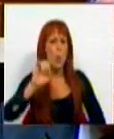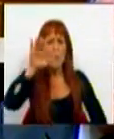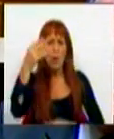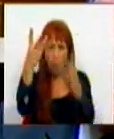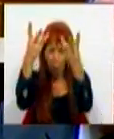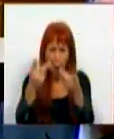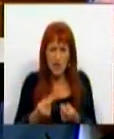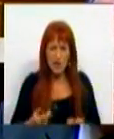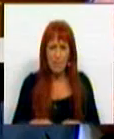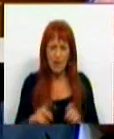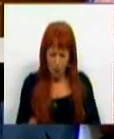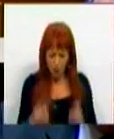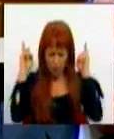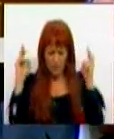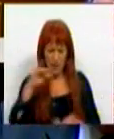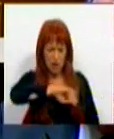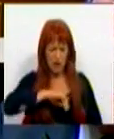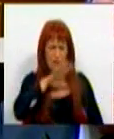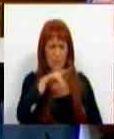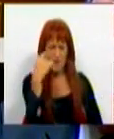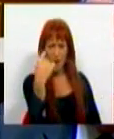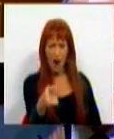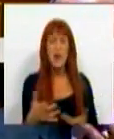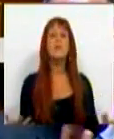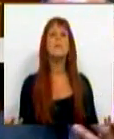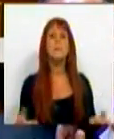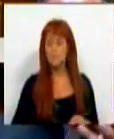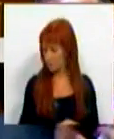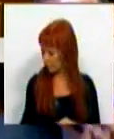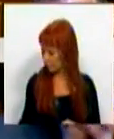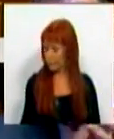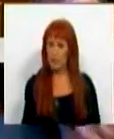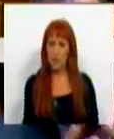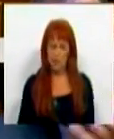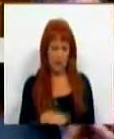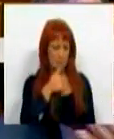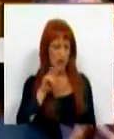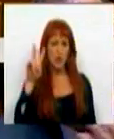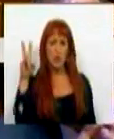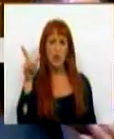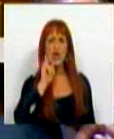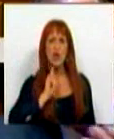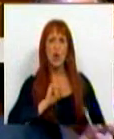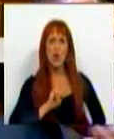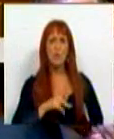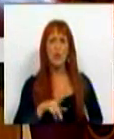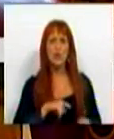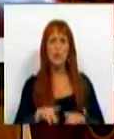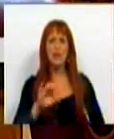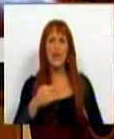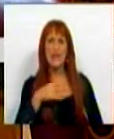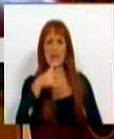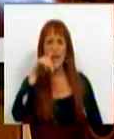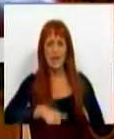primeiro orçamento que aumenta o rendimento das famílias. E quanto a 2 medidas que a senhora deputada do CDS aqui